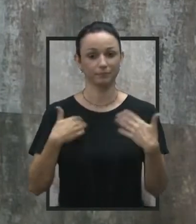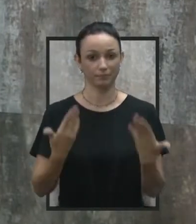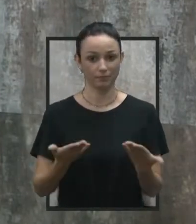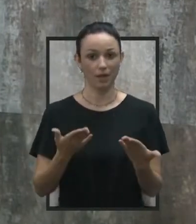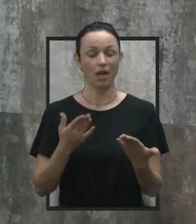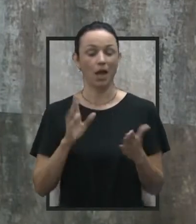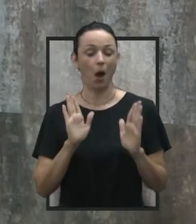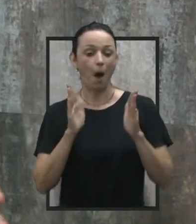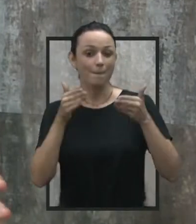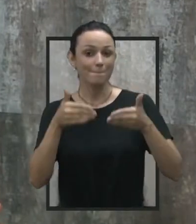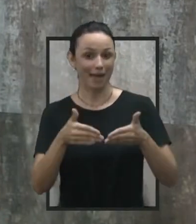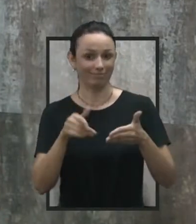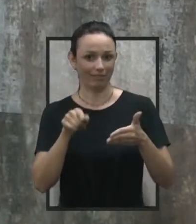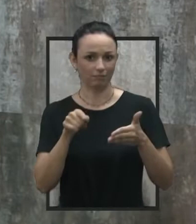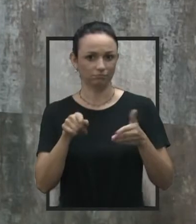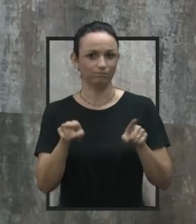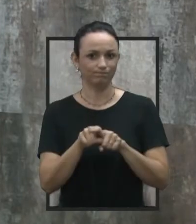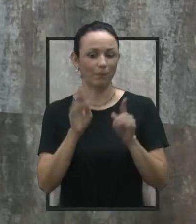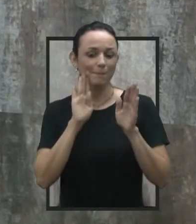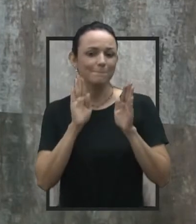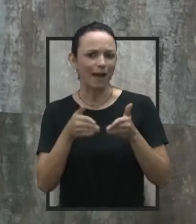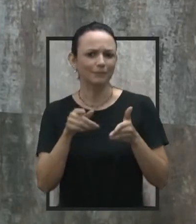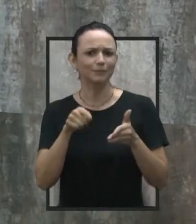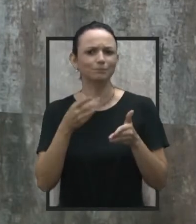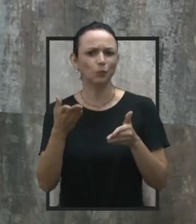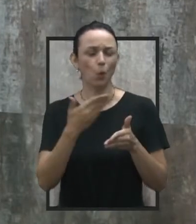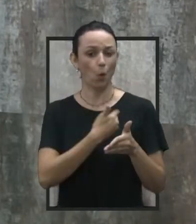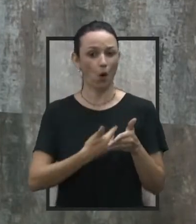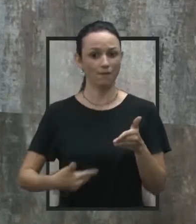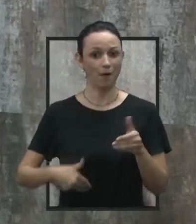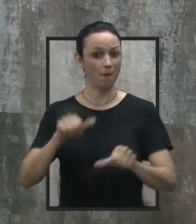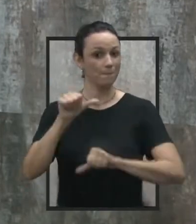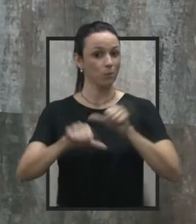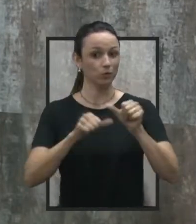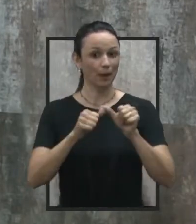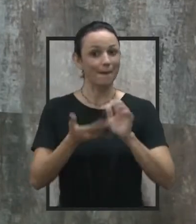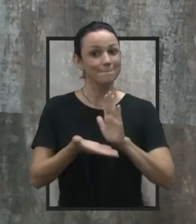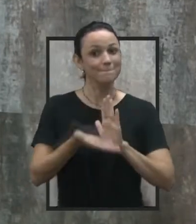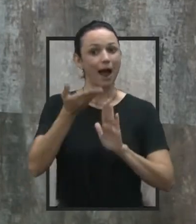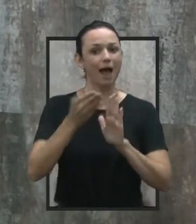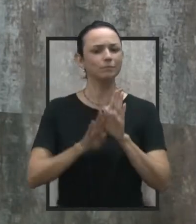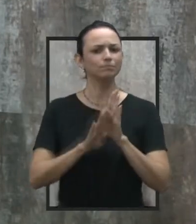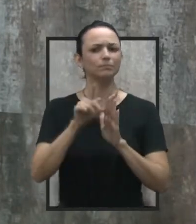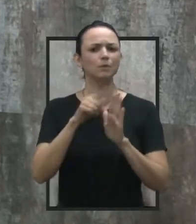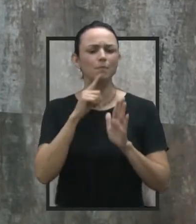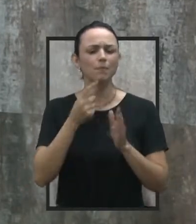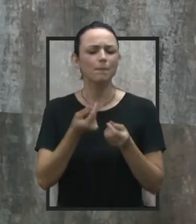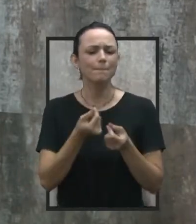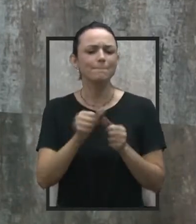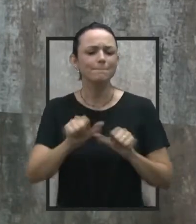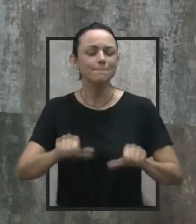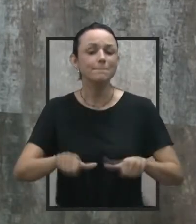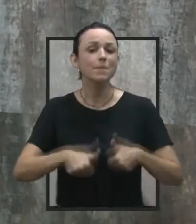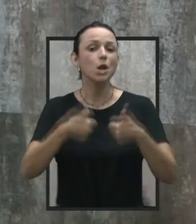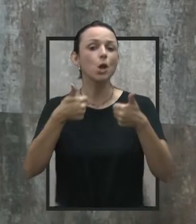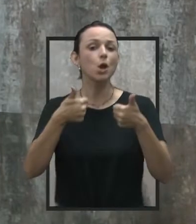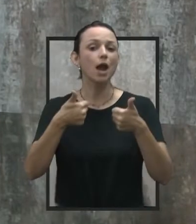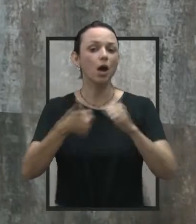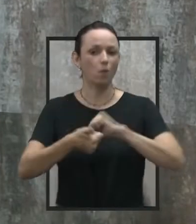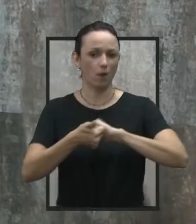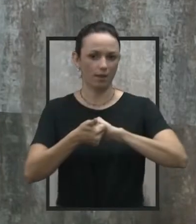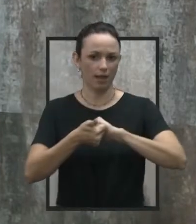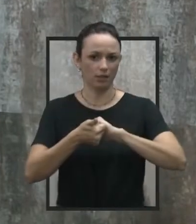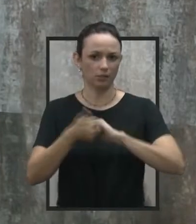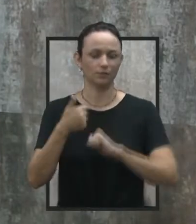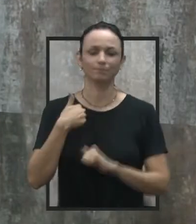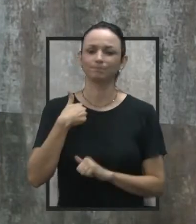passa a ser uma meta do governo aumentar esse índice, melhorar a qualidade da educação. Para fazer isso,